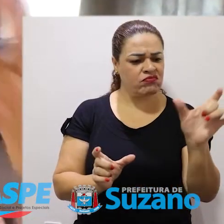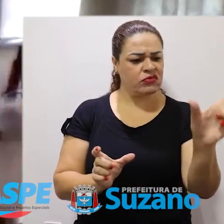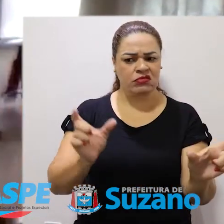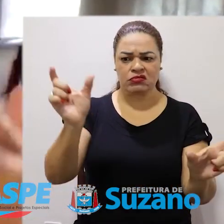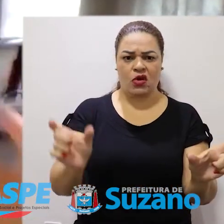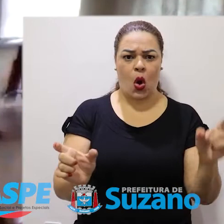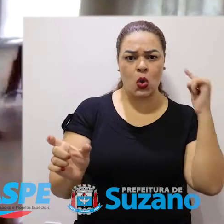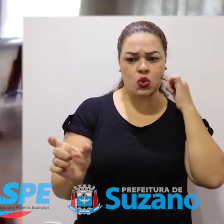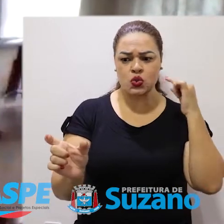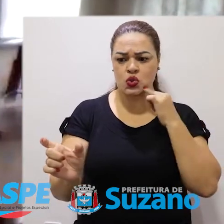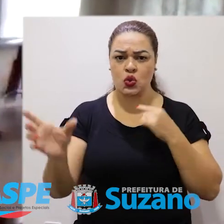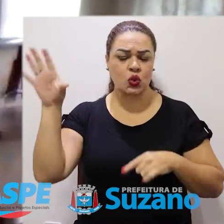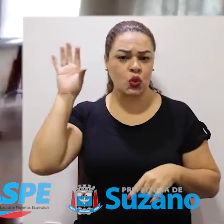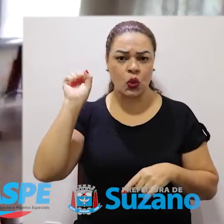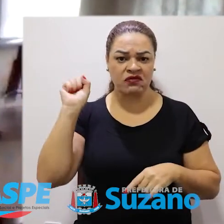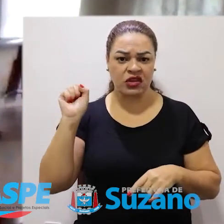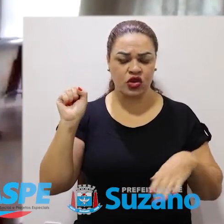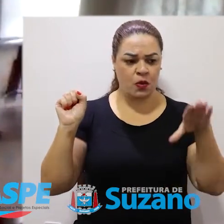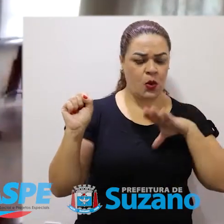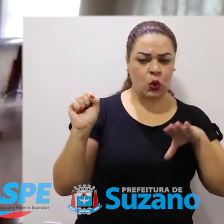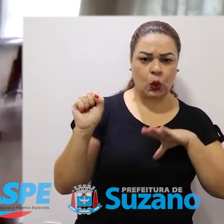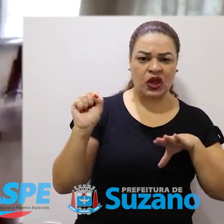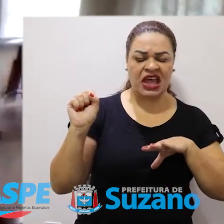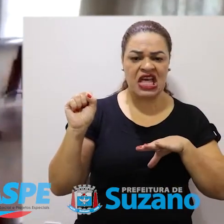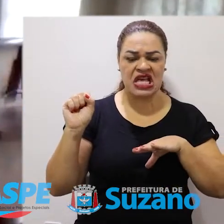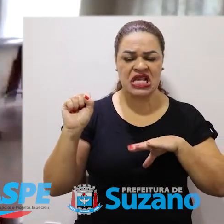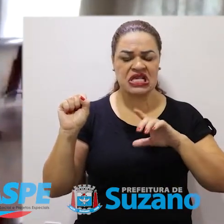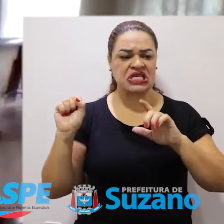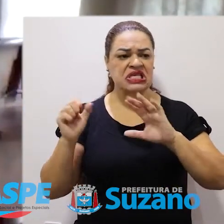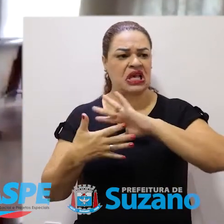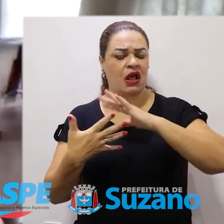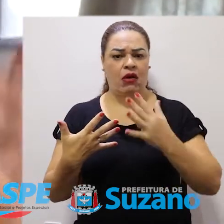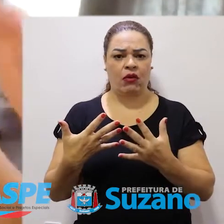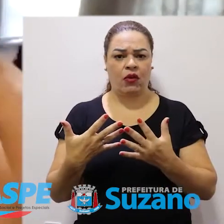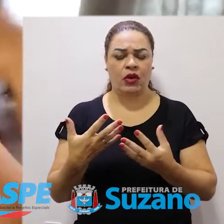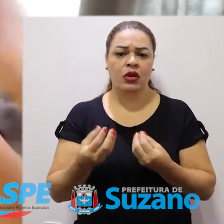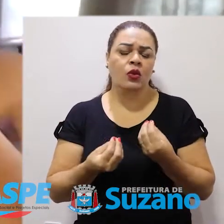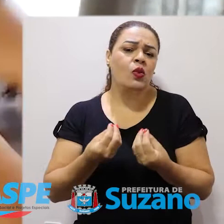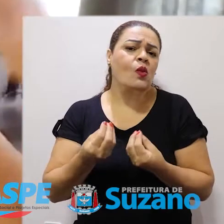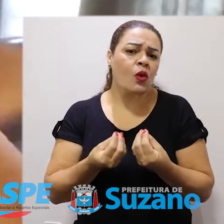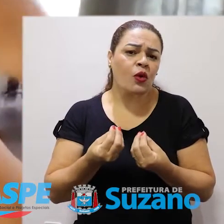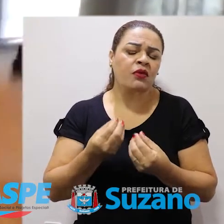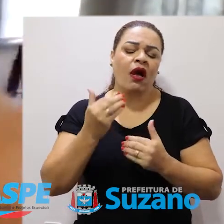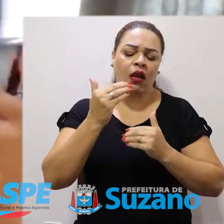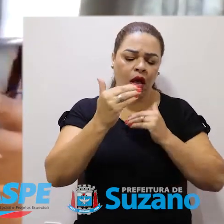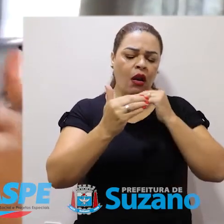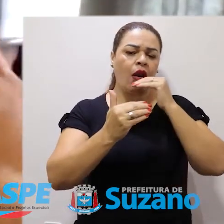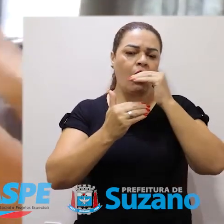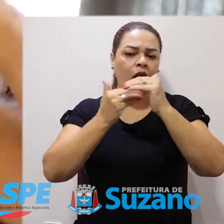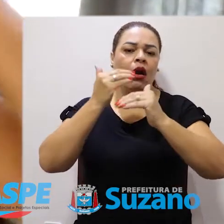ouvinte, língua portuguesa, língua de sinais? O papel da língua de sinais é como língua 1, como língua que vai